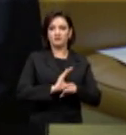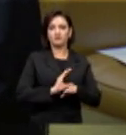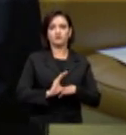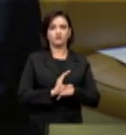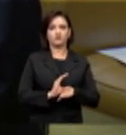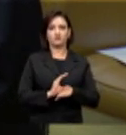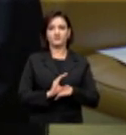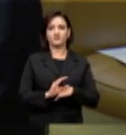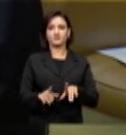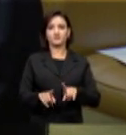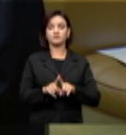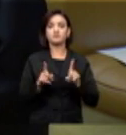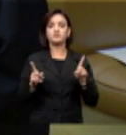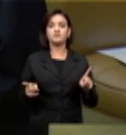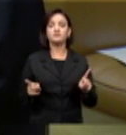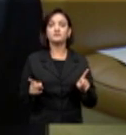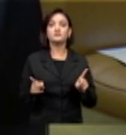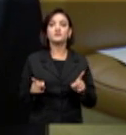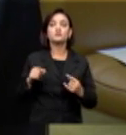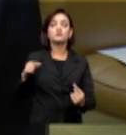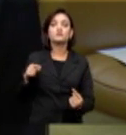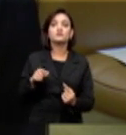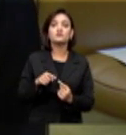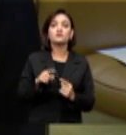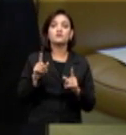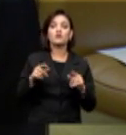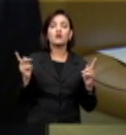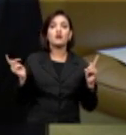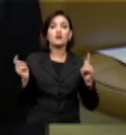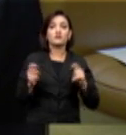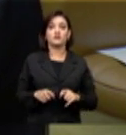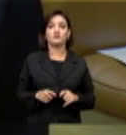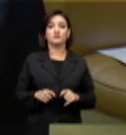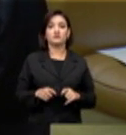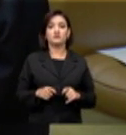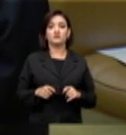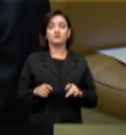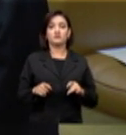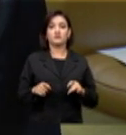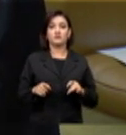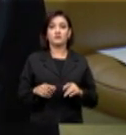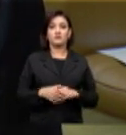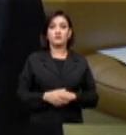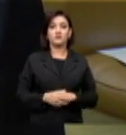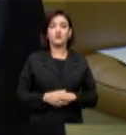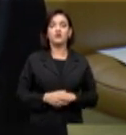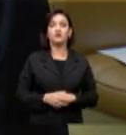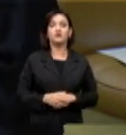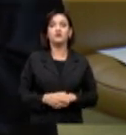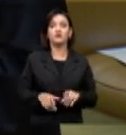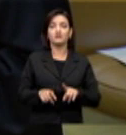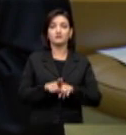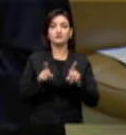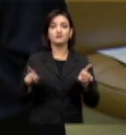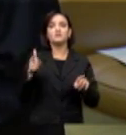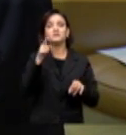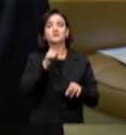a busca pela eficiência e das normas que privilegiam a ampla concorrência.